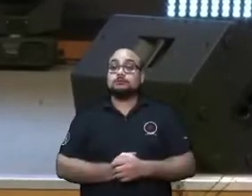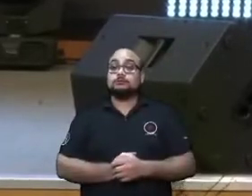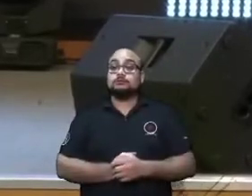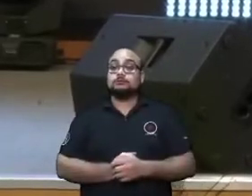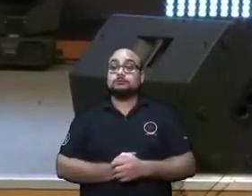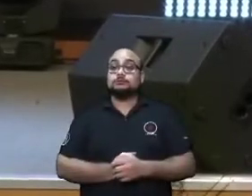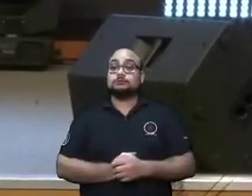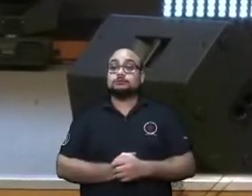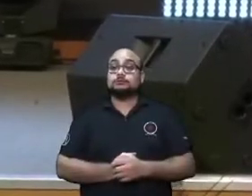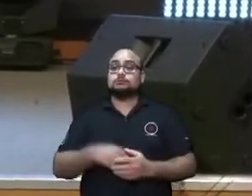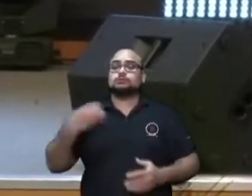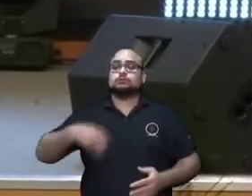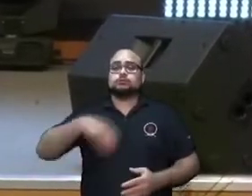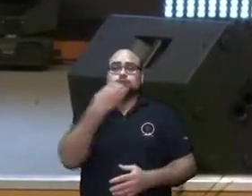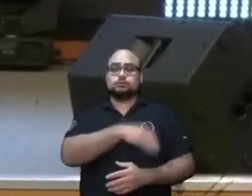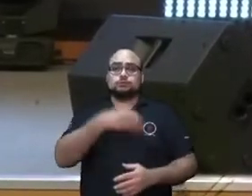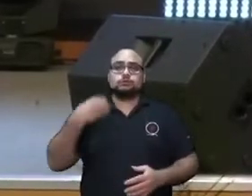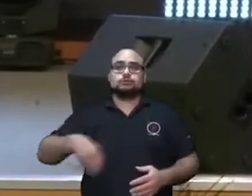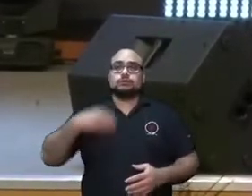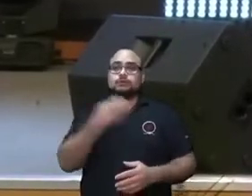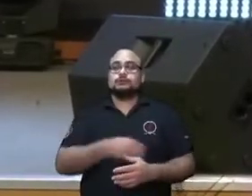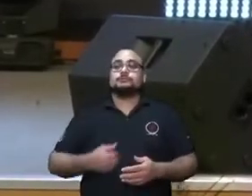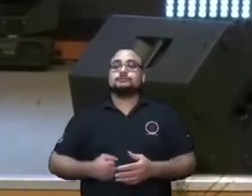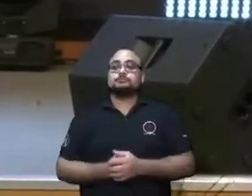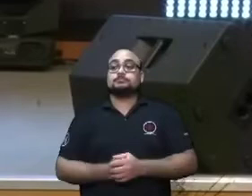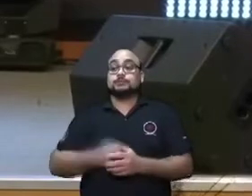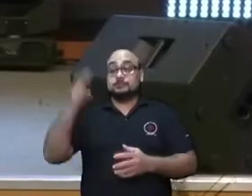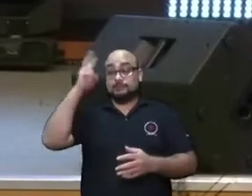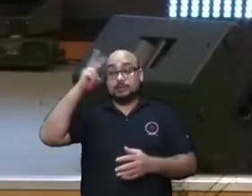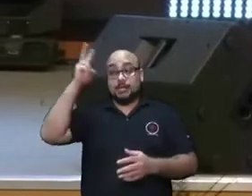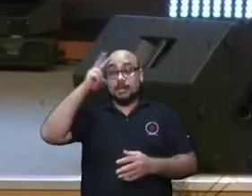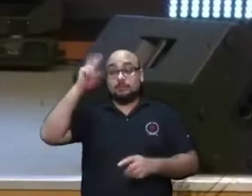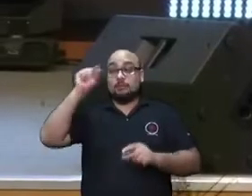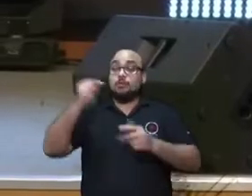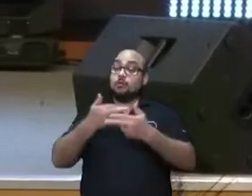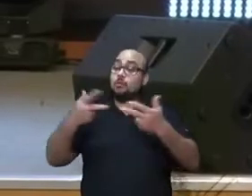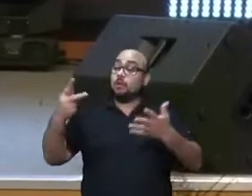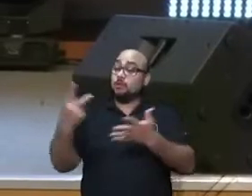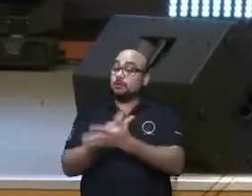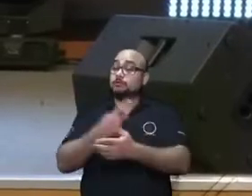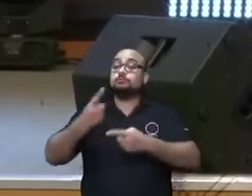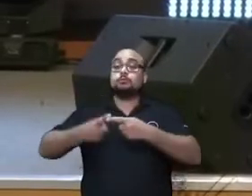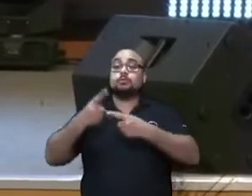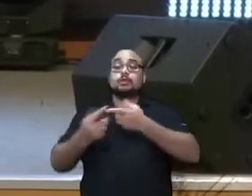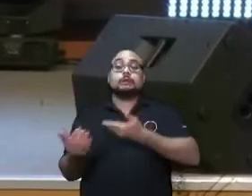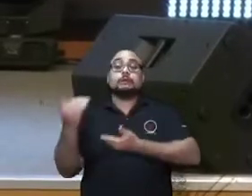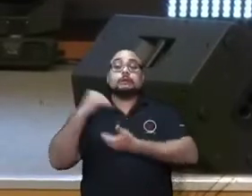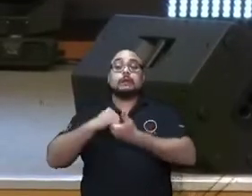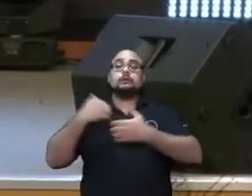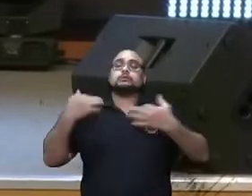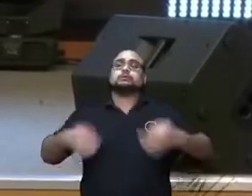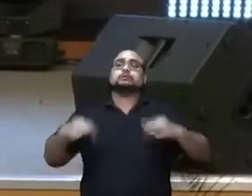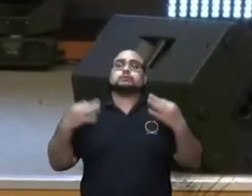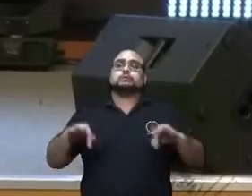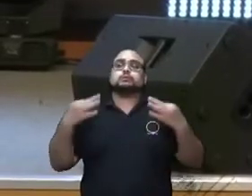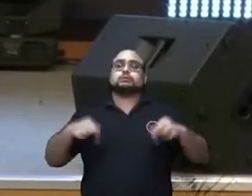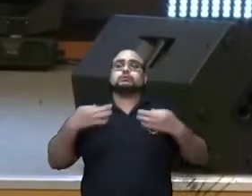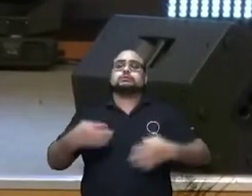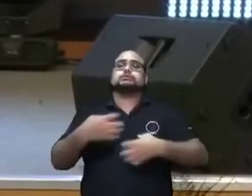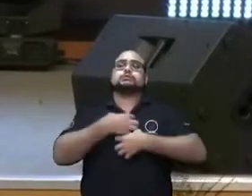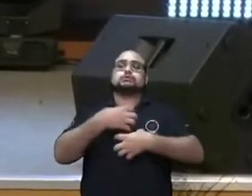José está ali e o pai relembra de tudo que aconteceu, porque aquilo ainda está doendo de alguma maneira. Não em